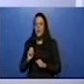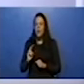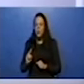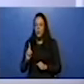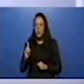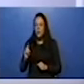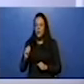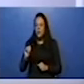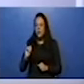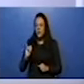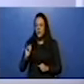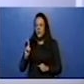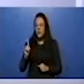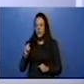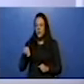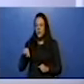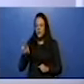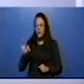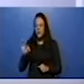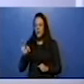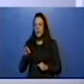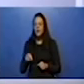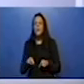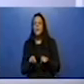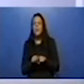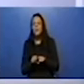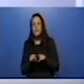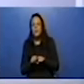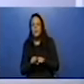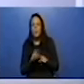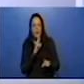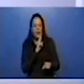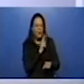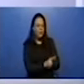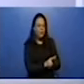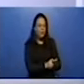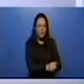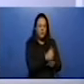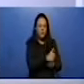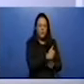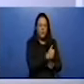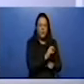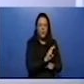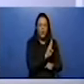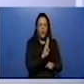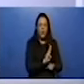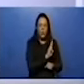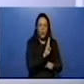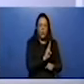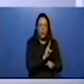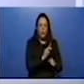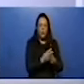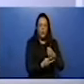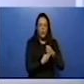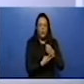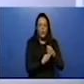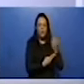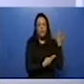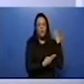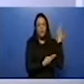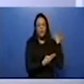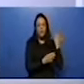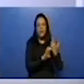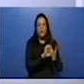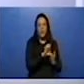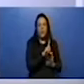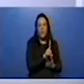sempre na nossa resposta afirmativa grandona no passado, a gente põe o nosso verbo no passado. Só isso. Como